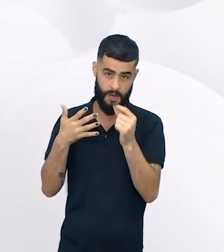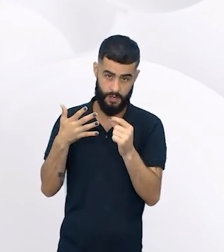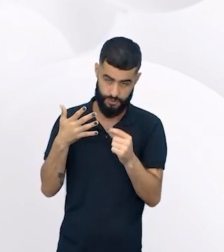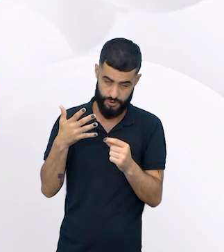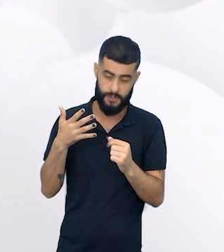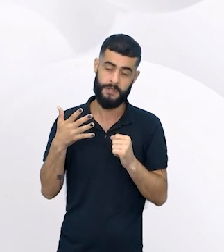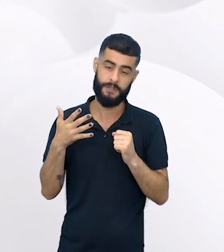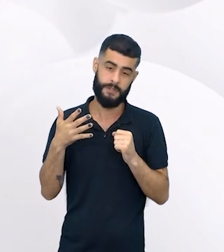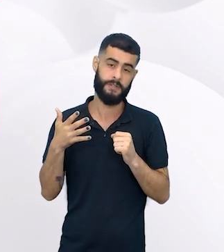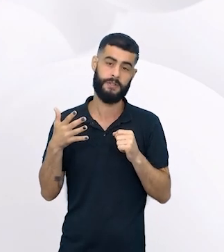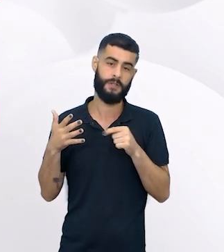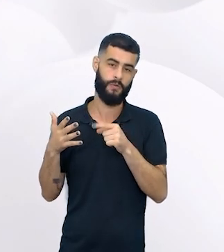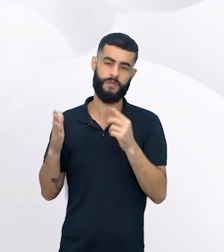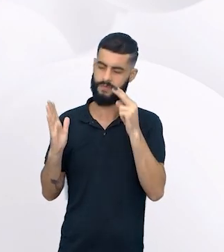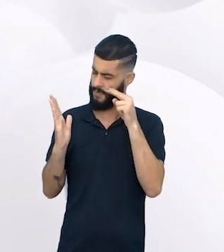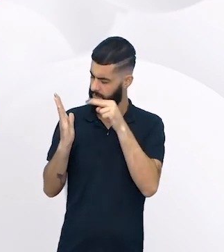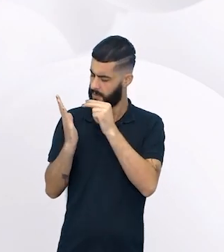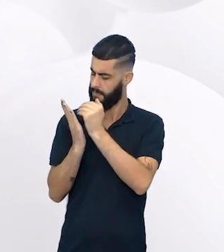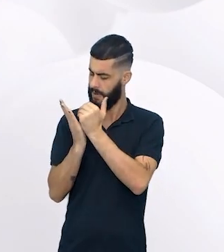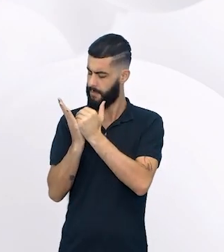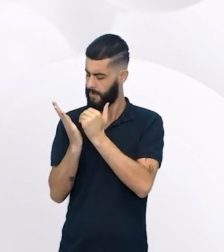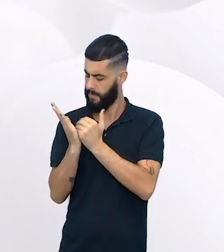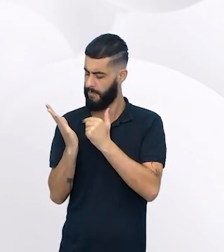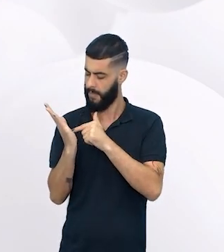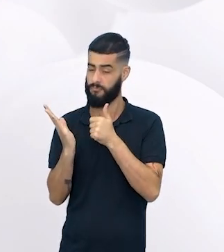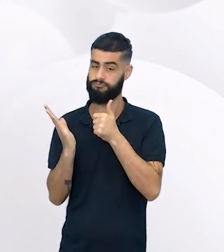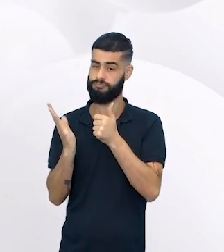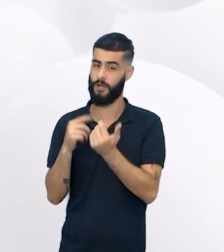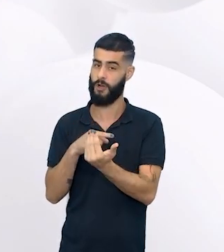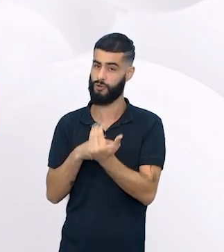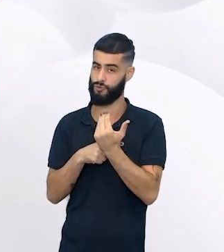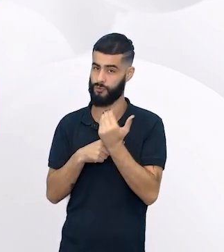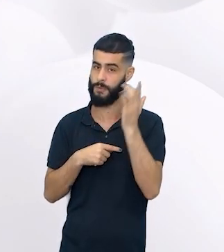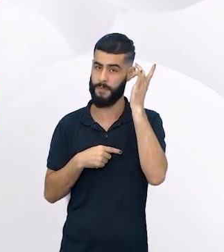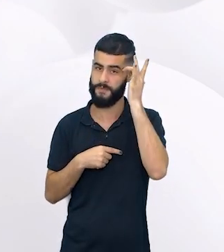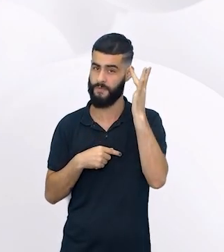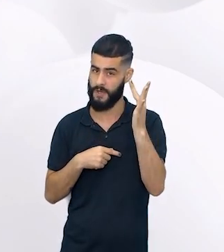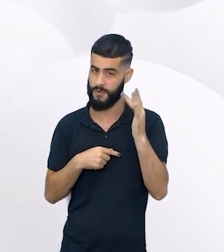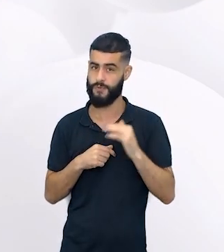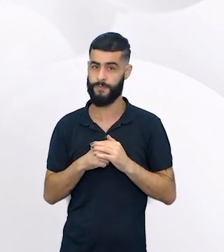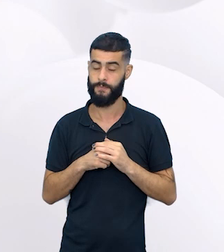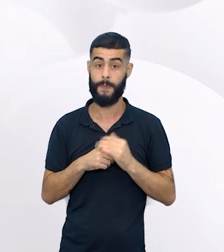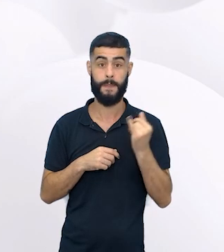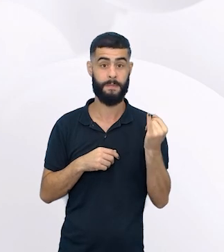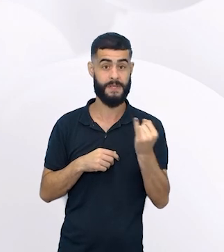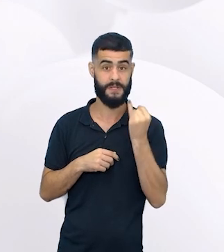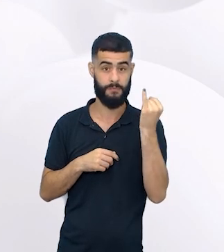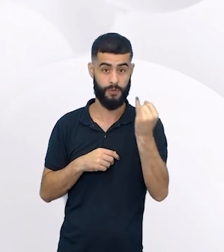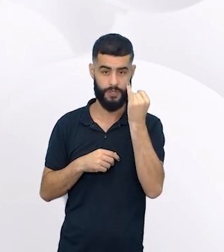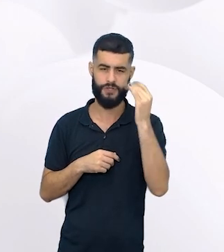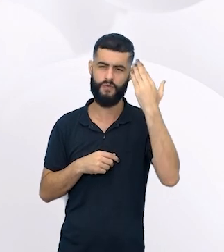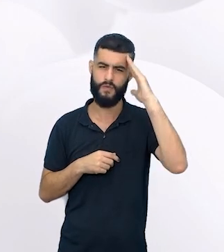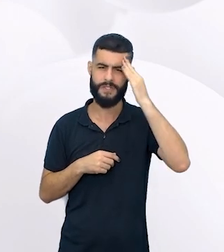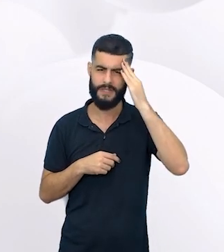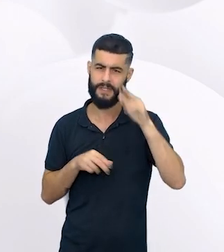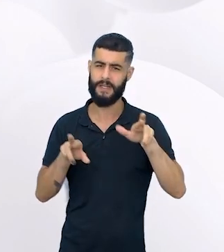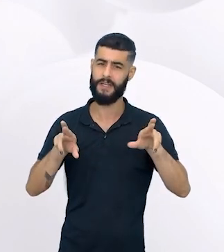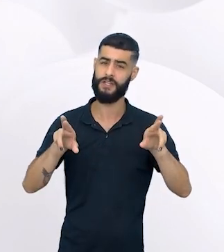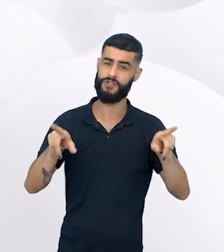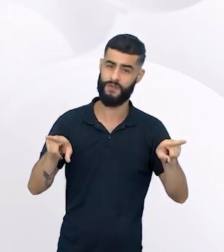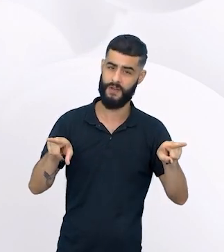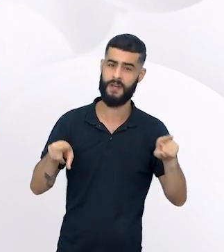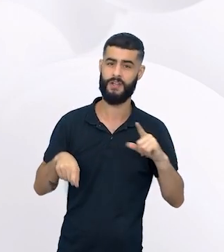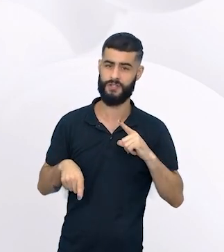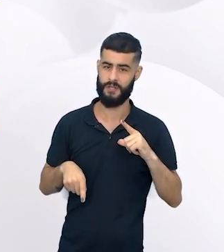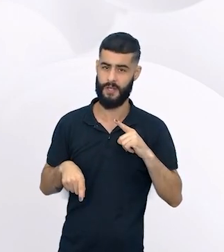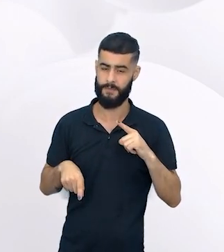que torna muito mais fácil. Mas é importante compreender essa diferença, né, de proposição. Agora já